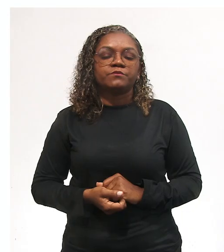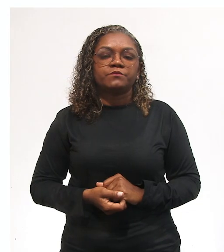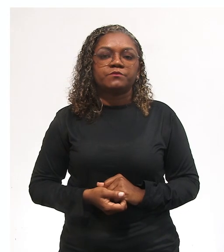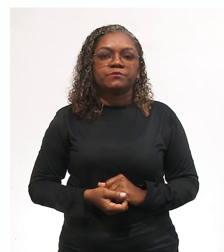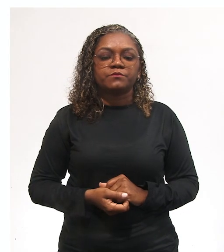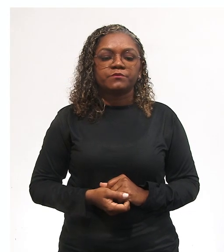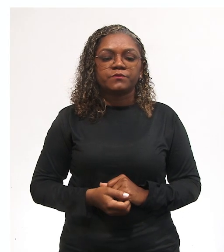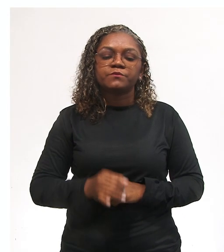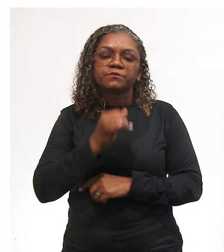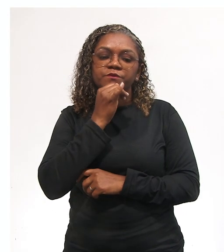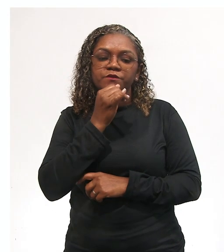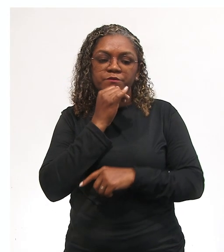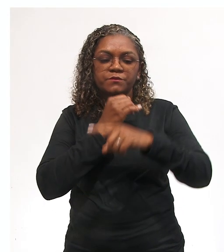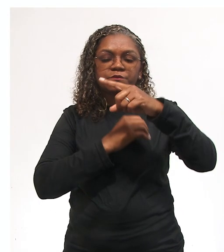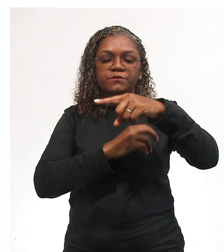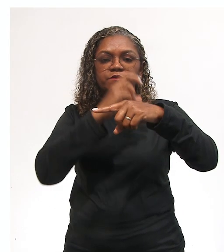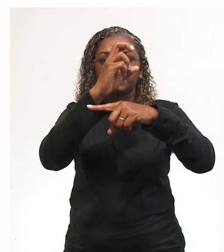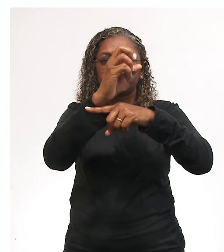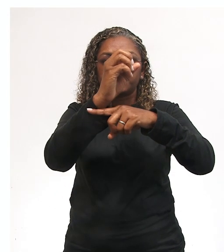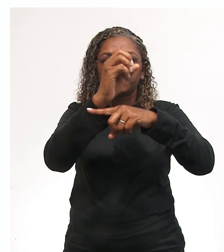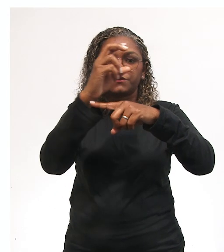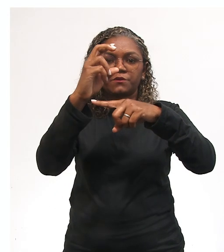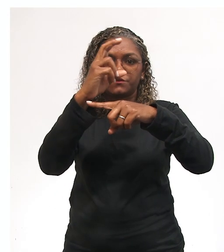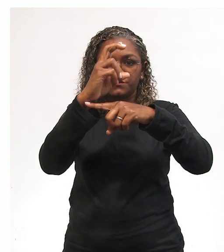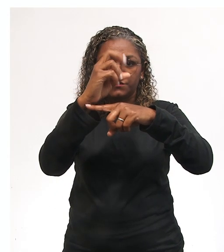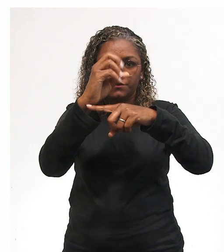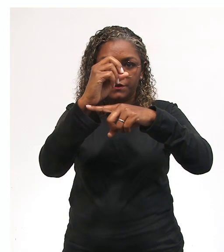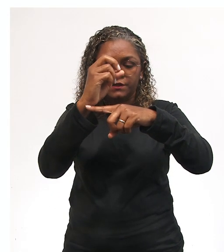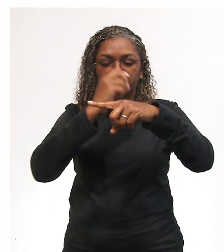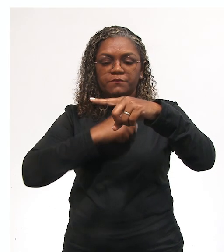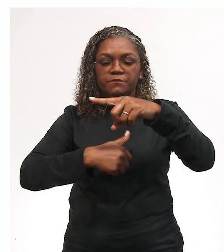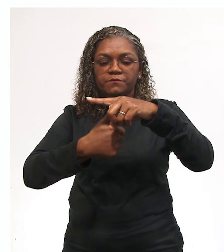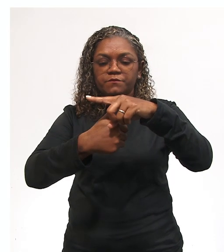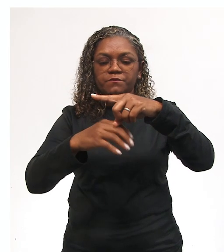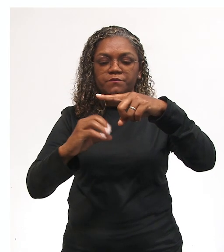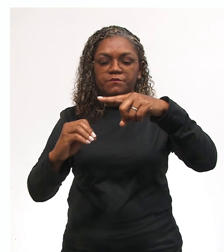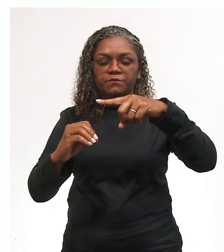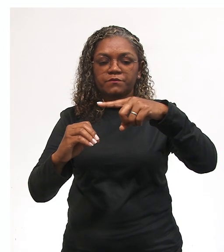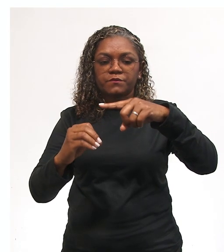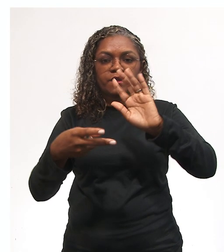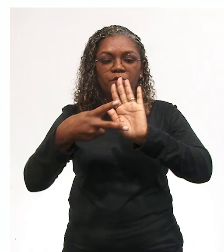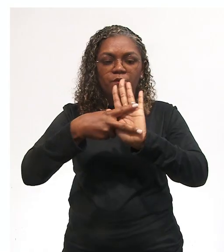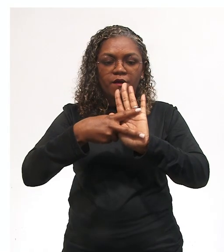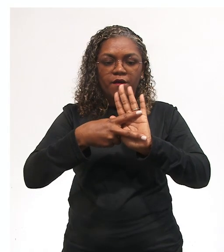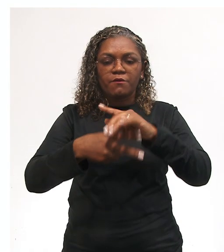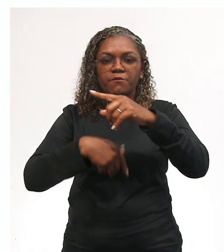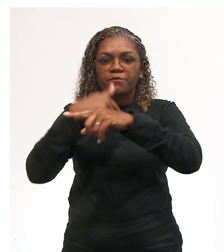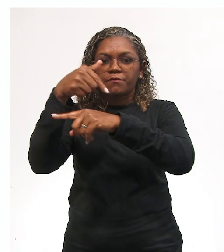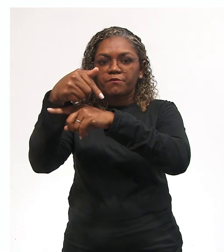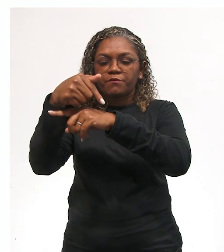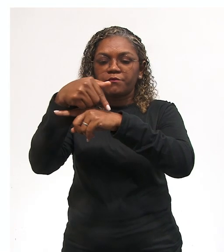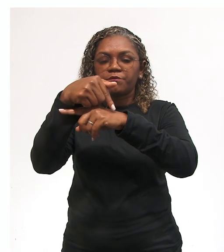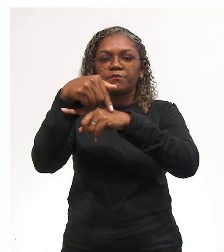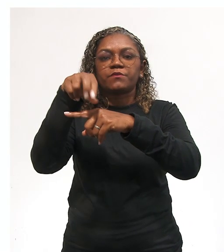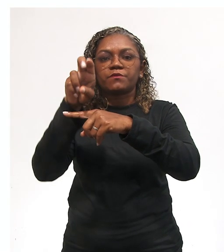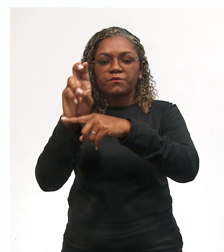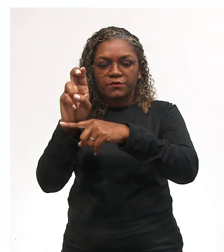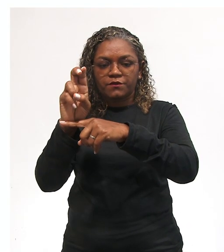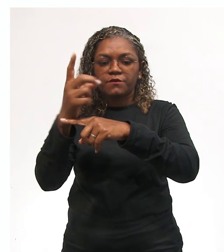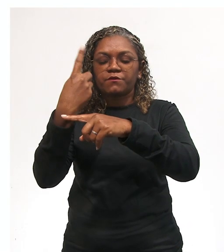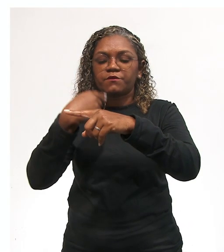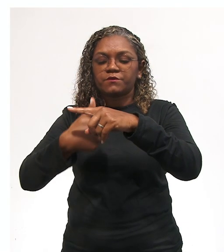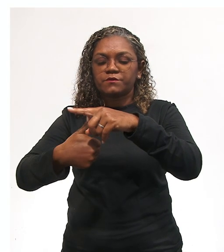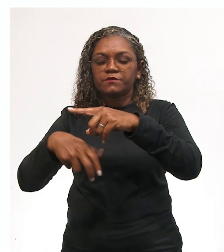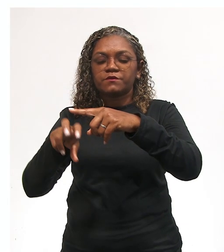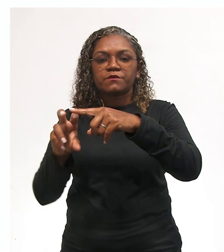aqui 50 sobre 100, tá? E a outra razão 75 sobre